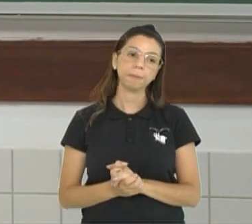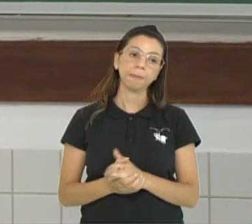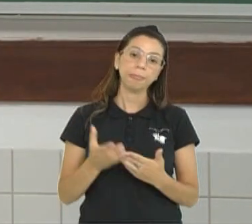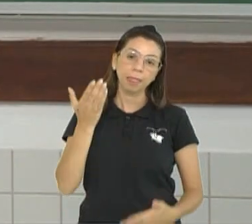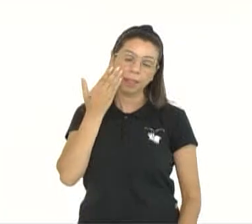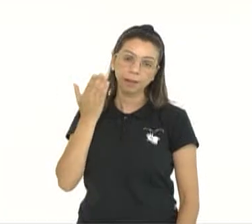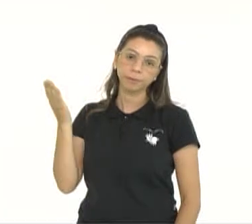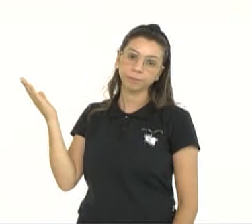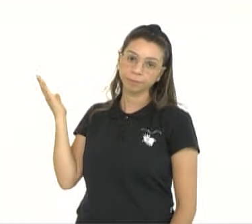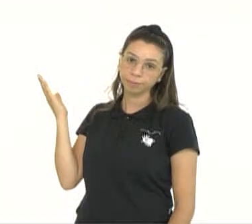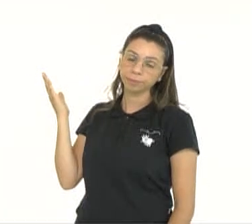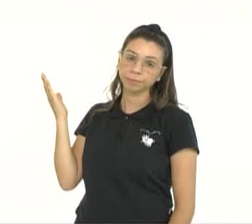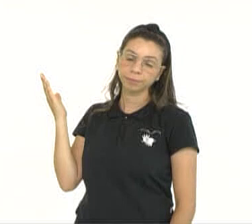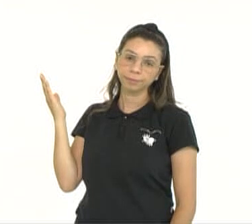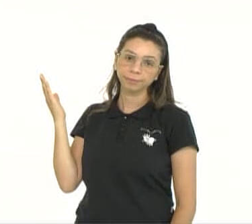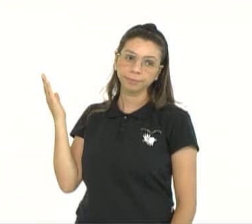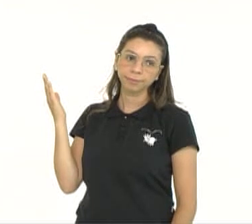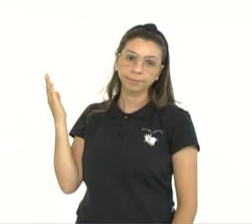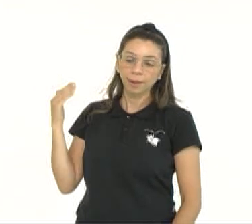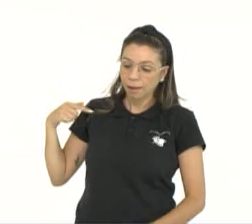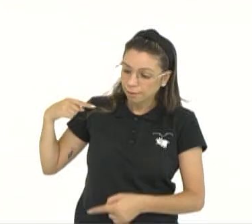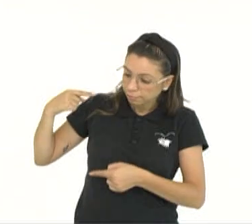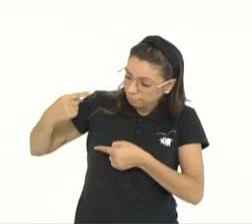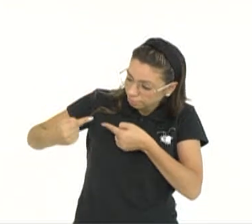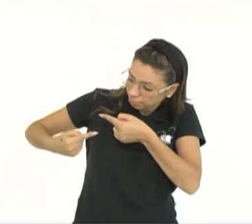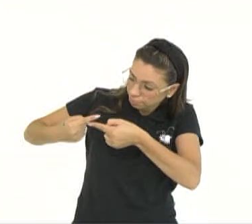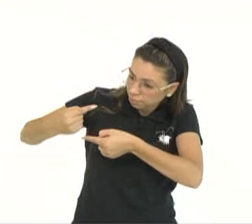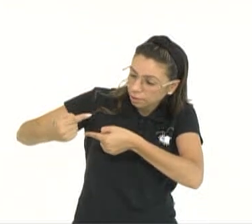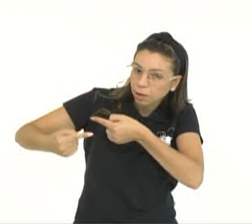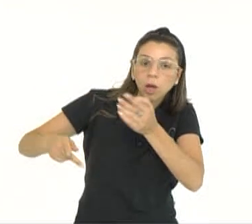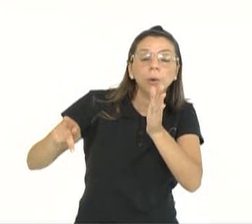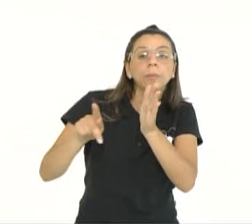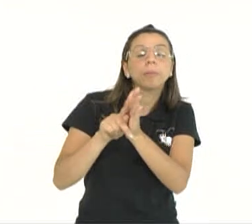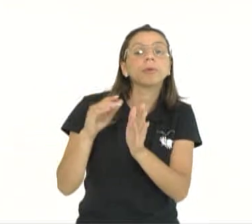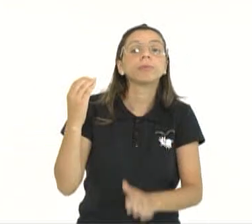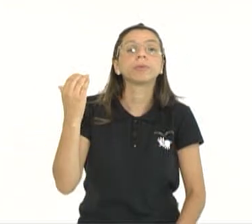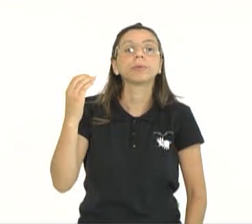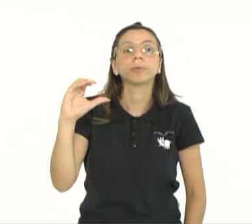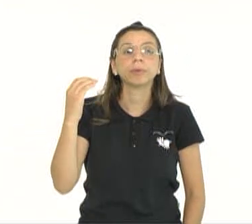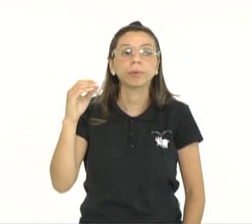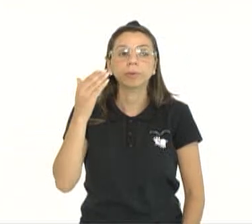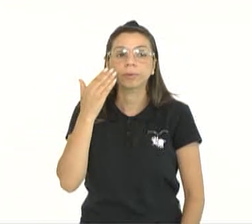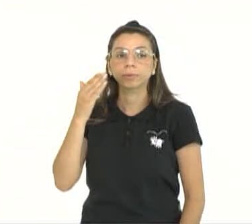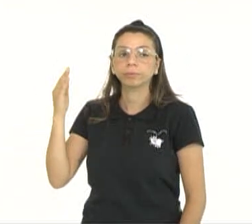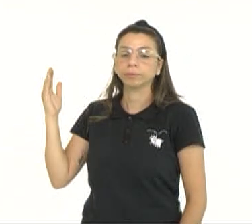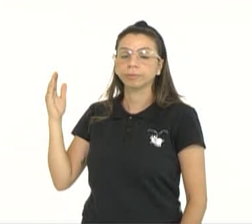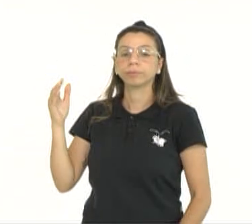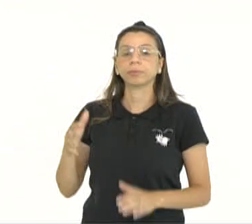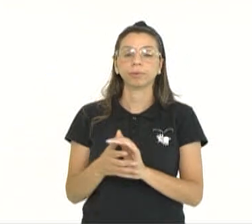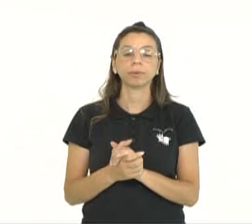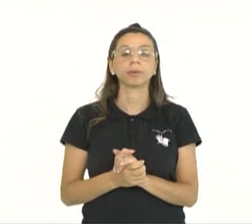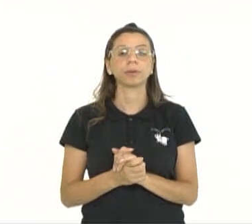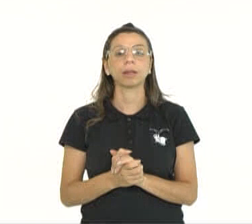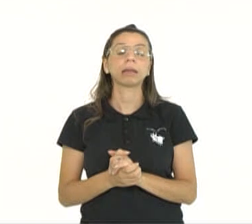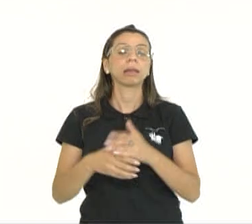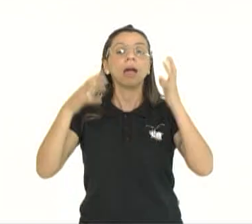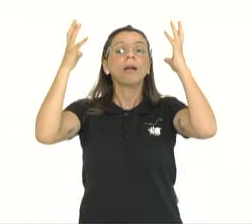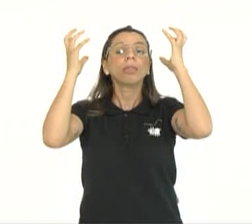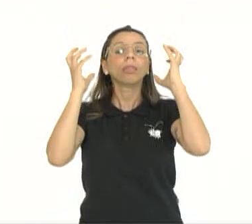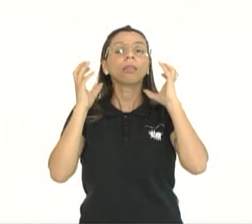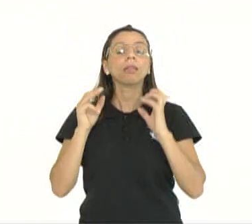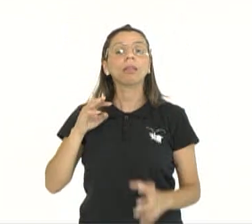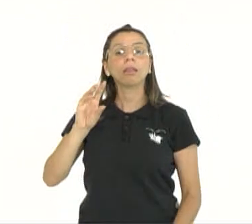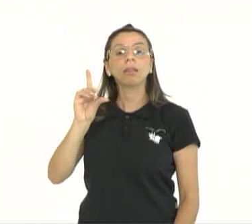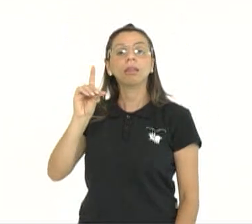na teoria do evolucionismo, que é uma teoria científica elaborada por Charles Darwin, e ela vai demonstrar